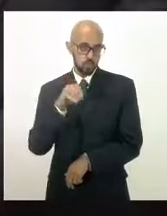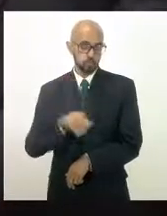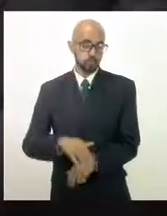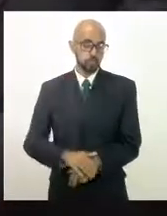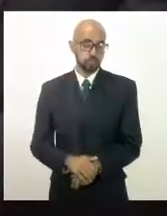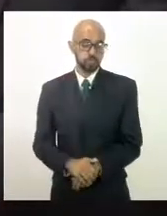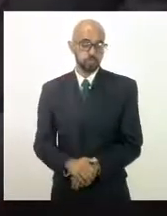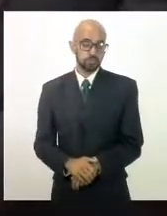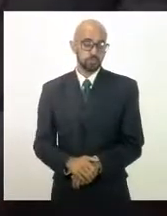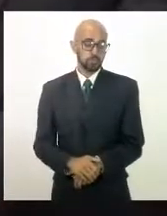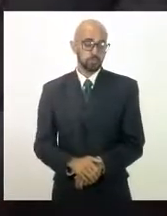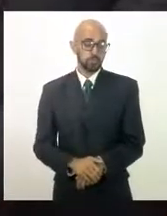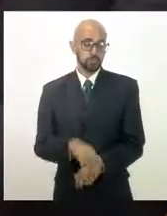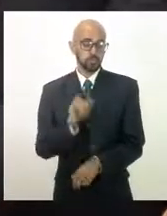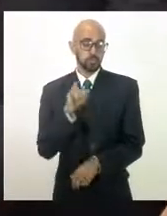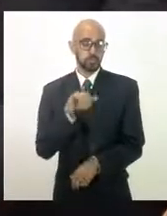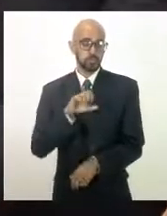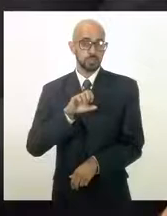Isaac,